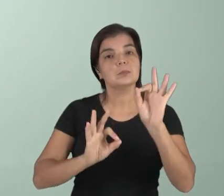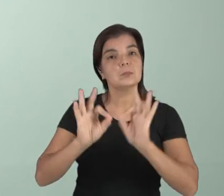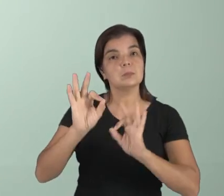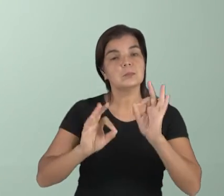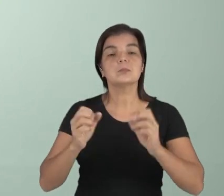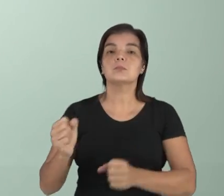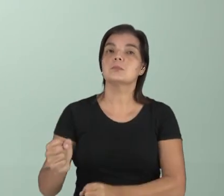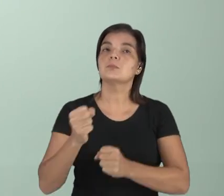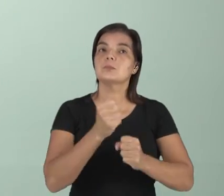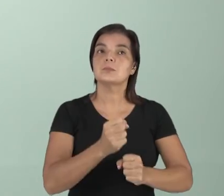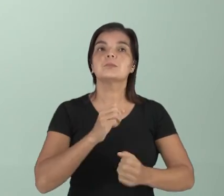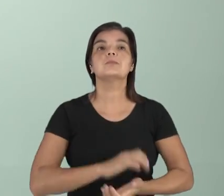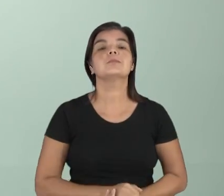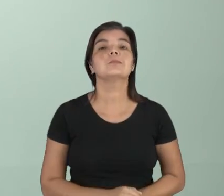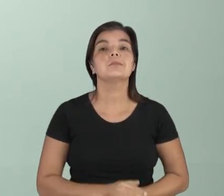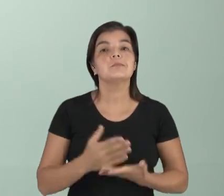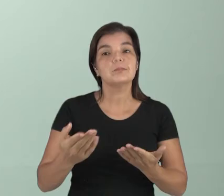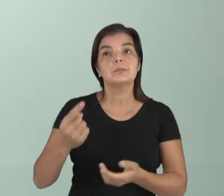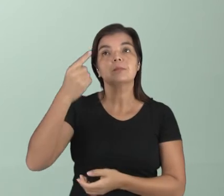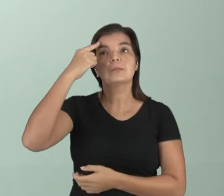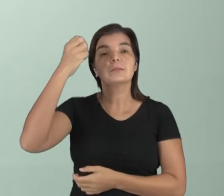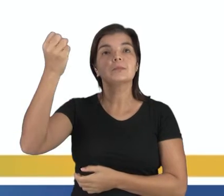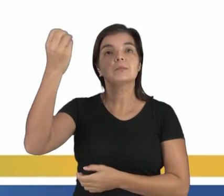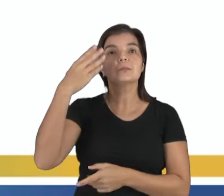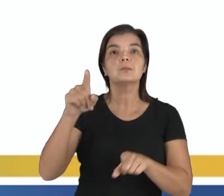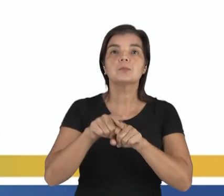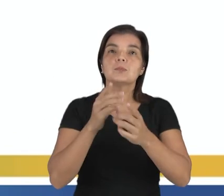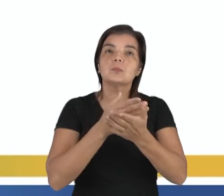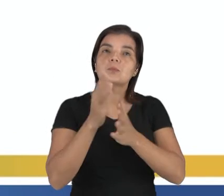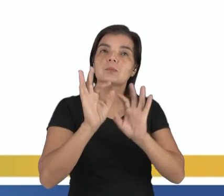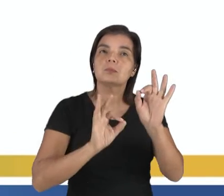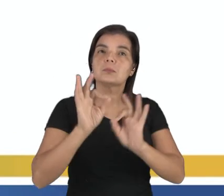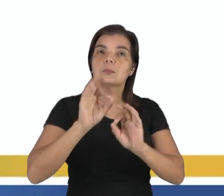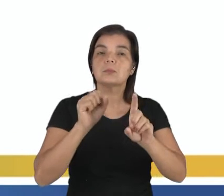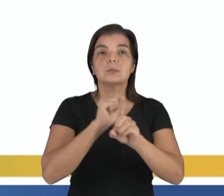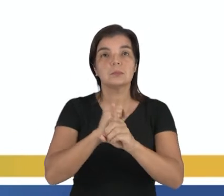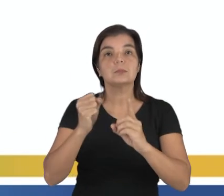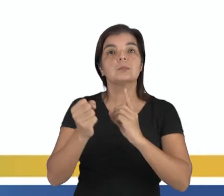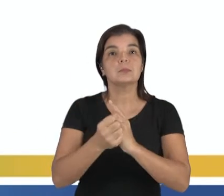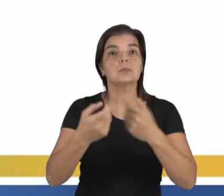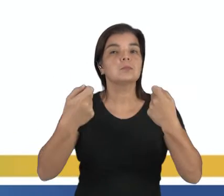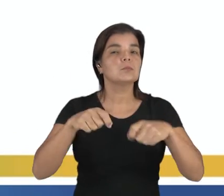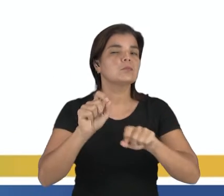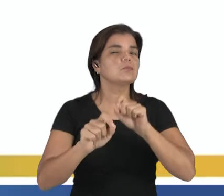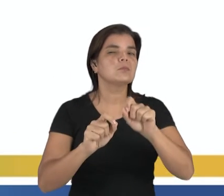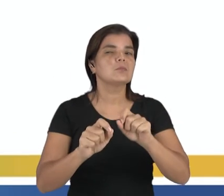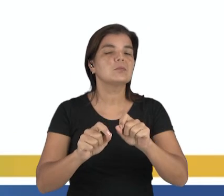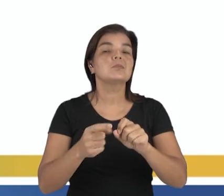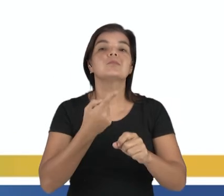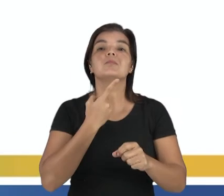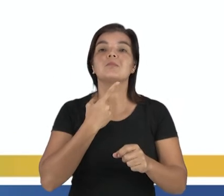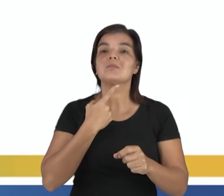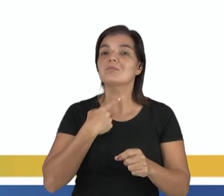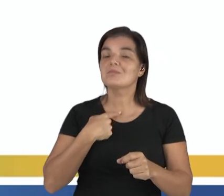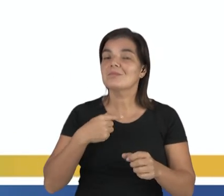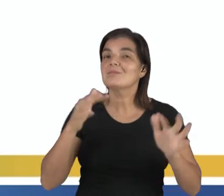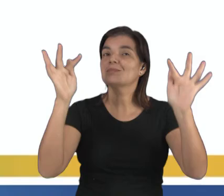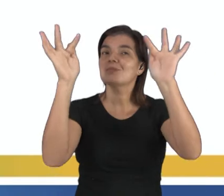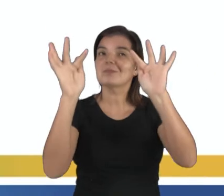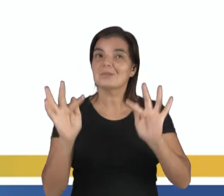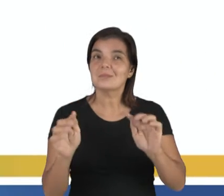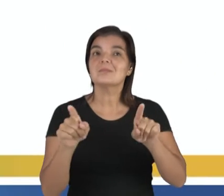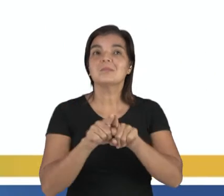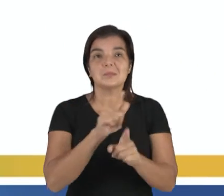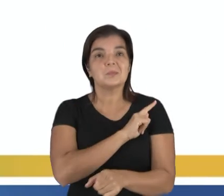dos poderes, né? E aí, segundo o iluminismo, o princípio organizador da sociedade deveria ser, então, a busca da felicidade, né?